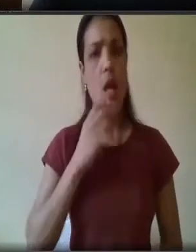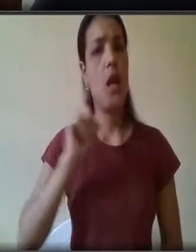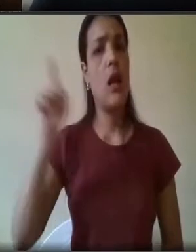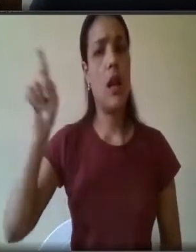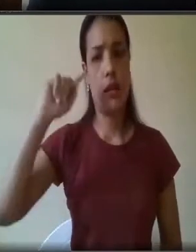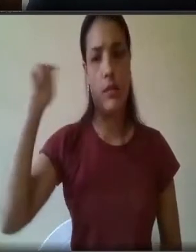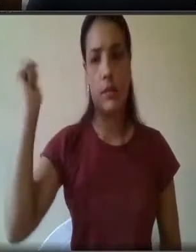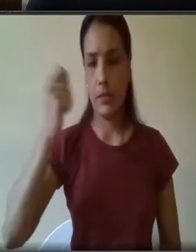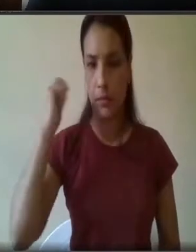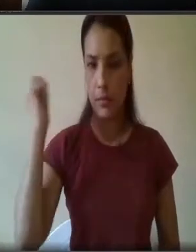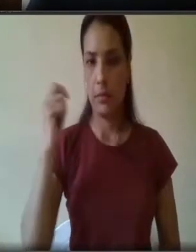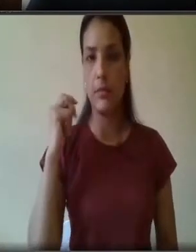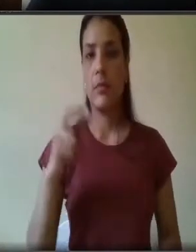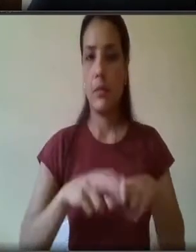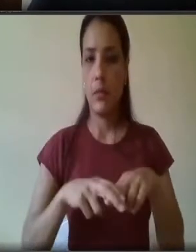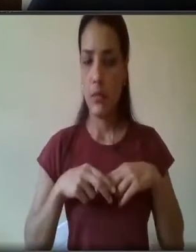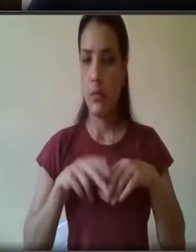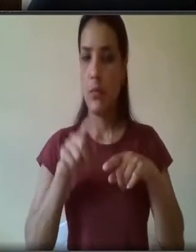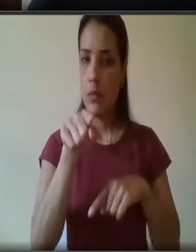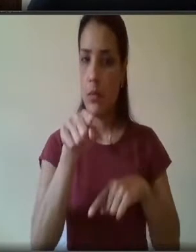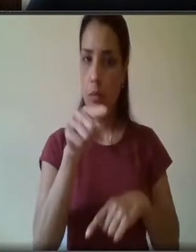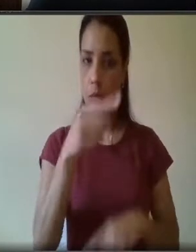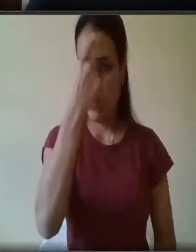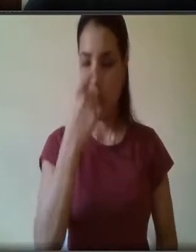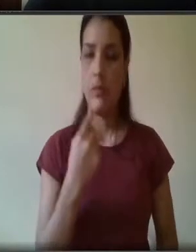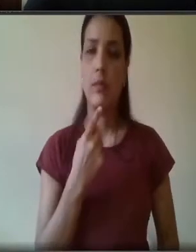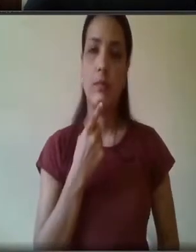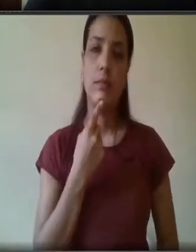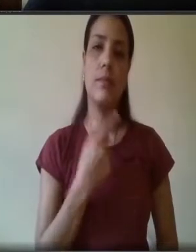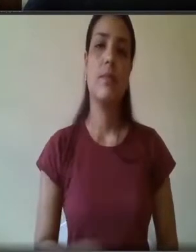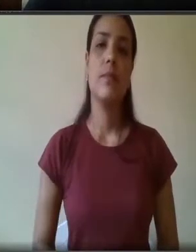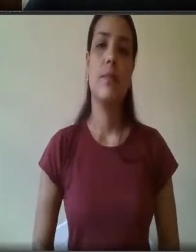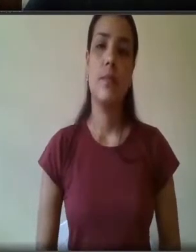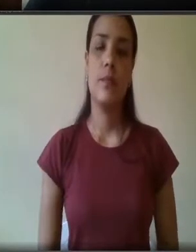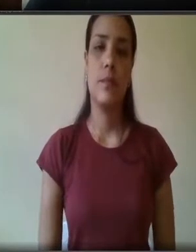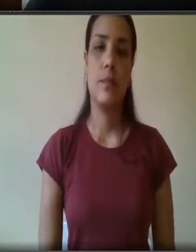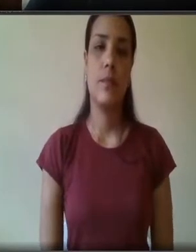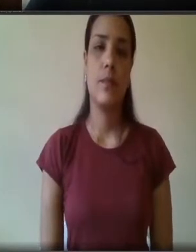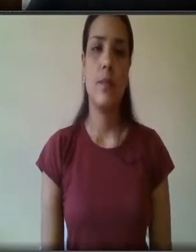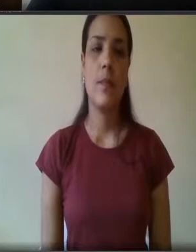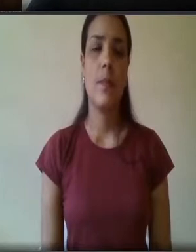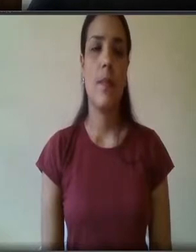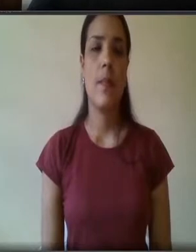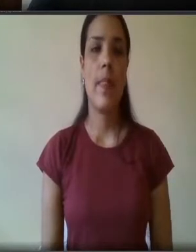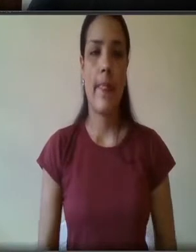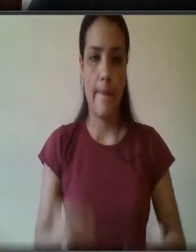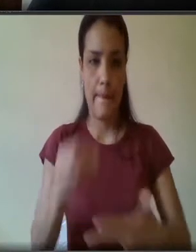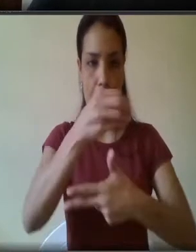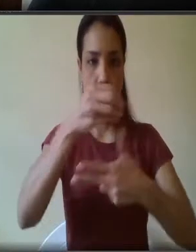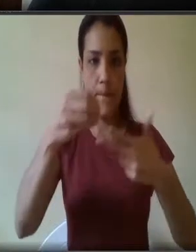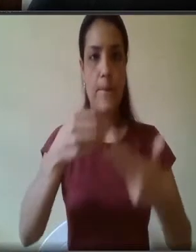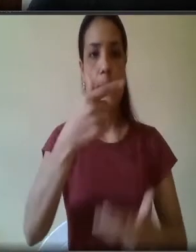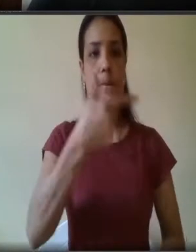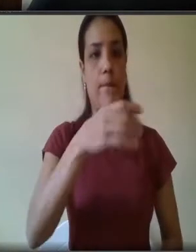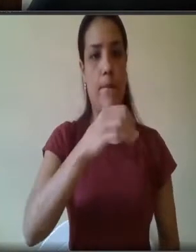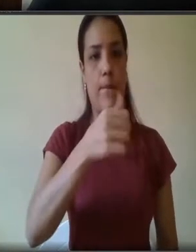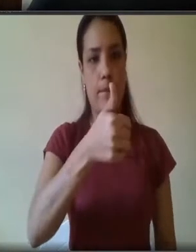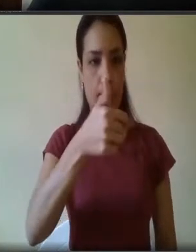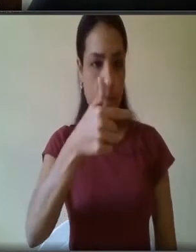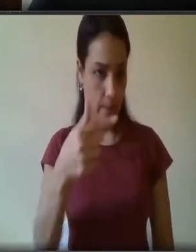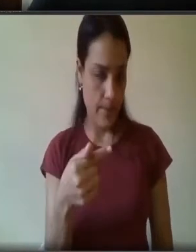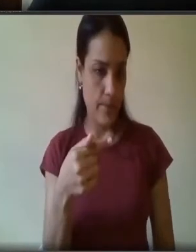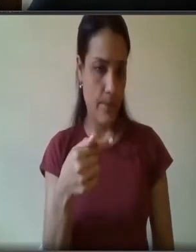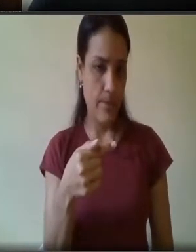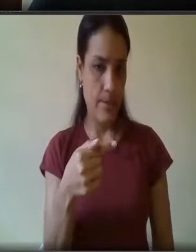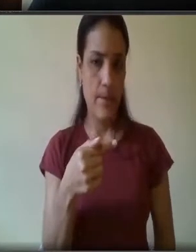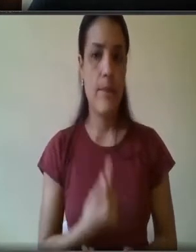Então, fica aí uma dica. Tá? Aí, o Enem 2017, tá? Apareceu também